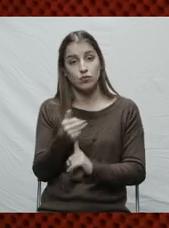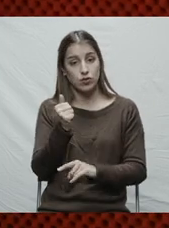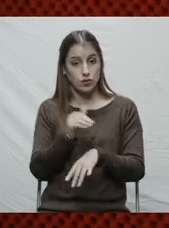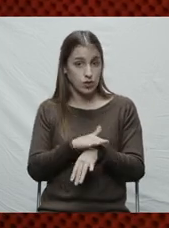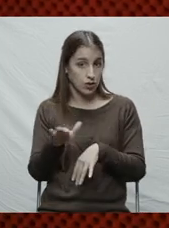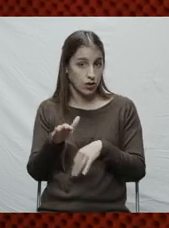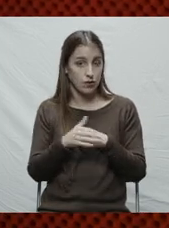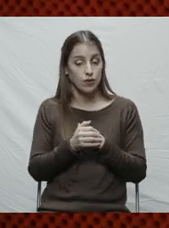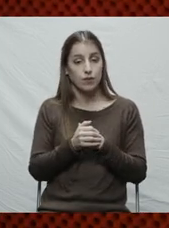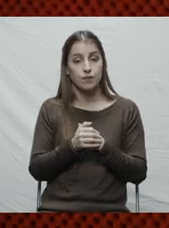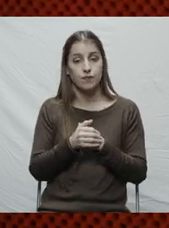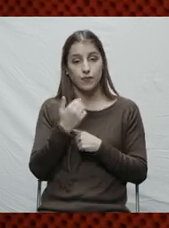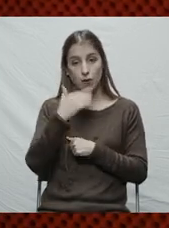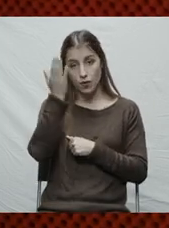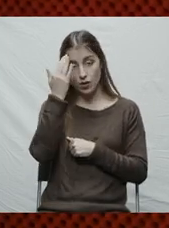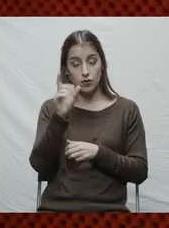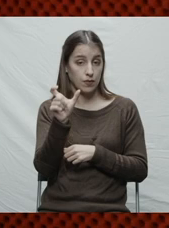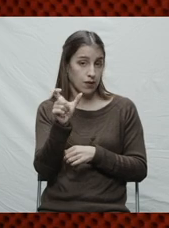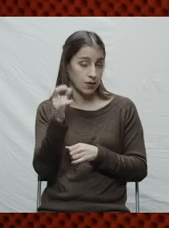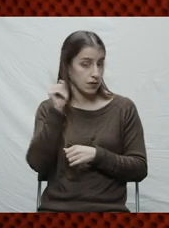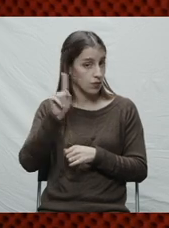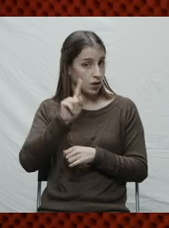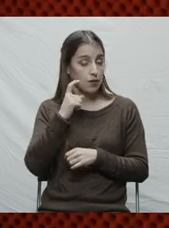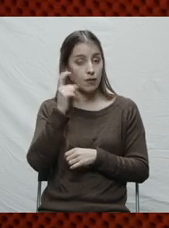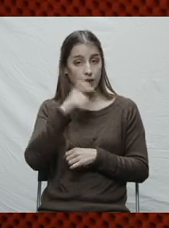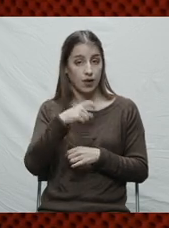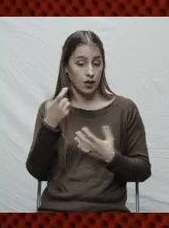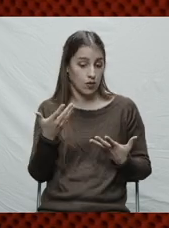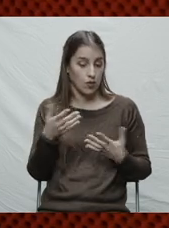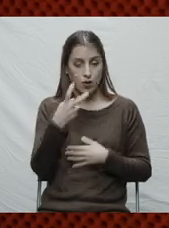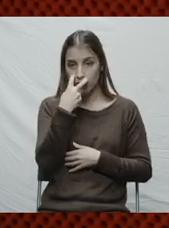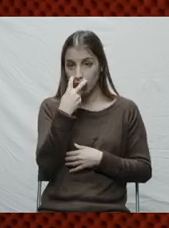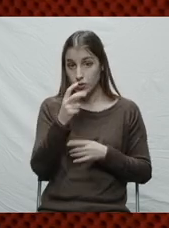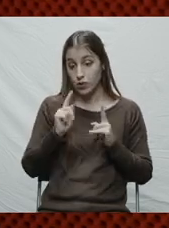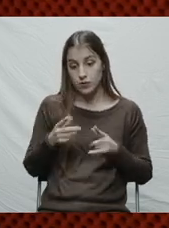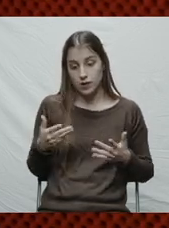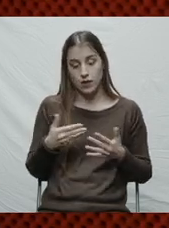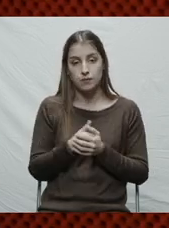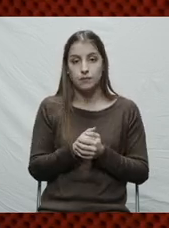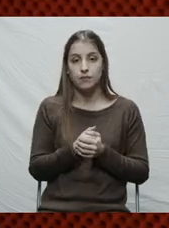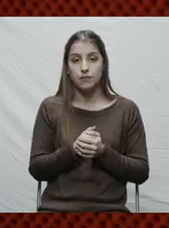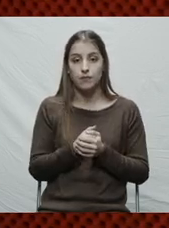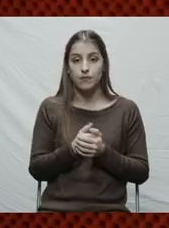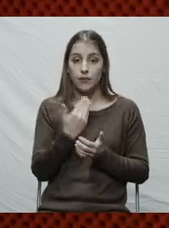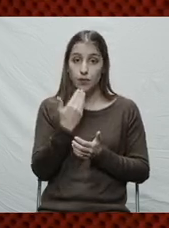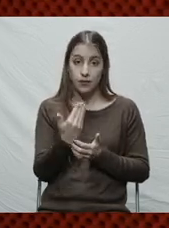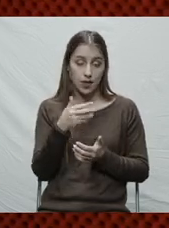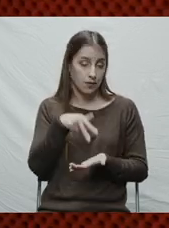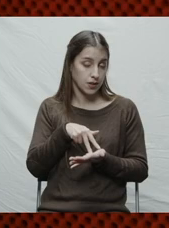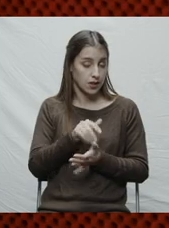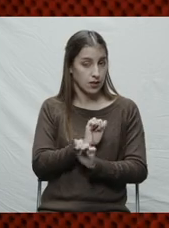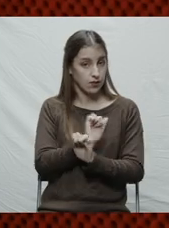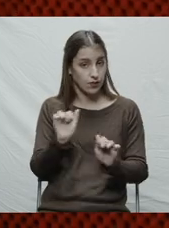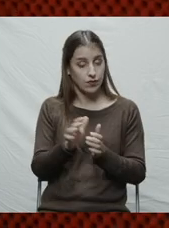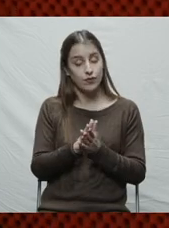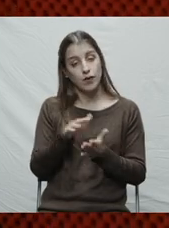exterior. Acho que são palavras importantes para quem poderá estar curioso em começar. Grata pela vossa